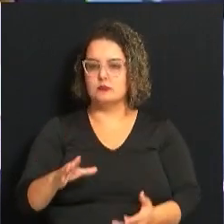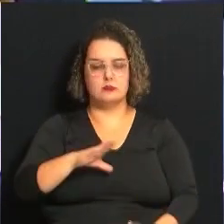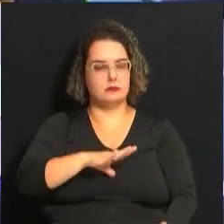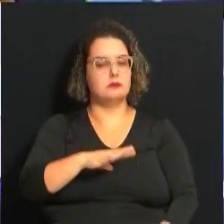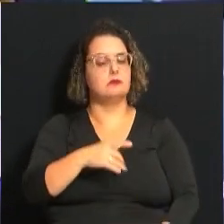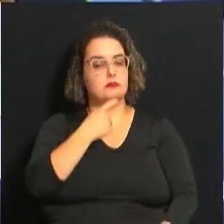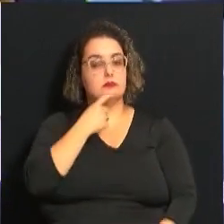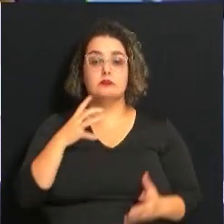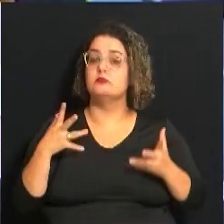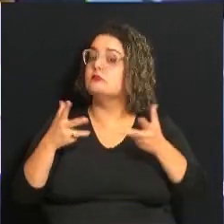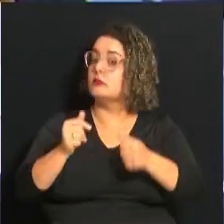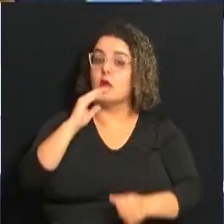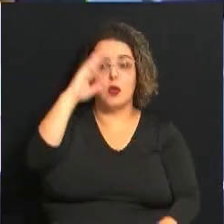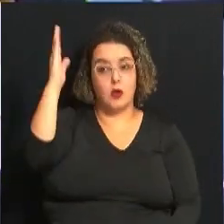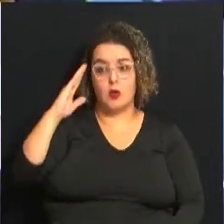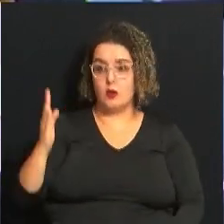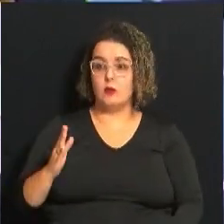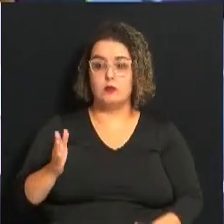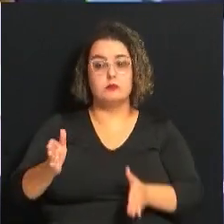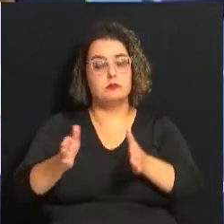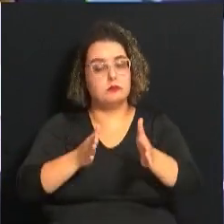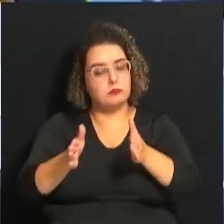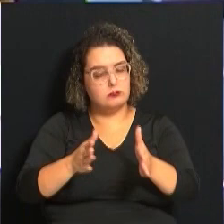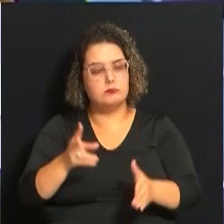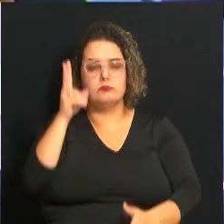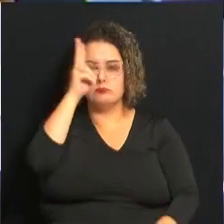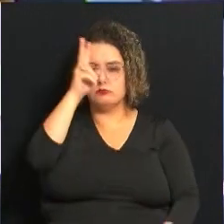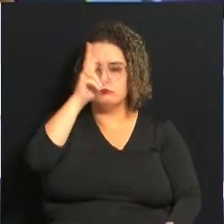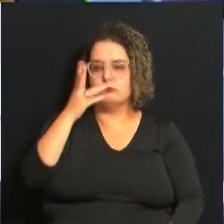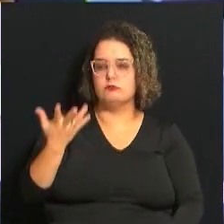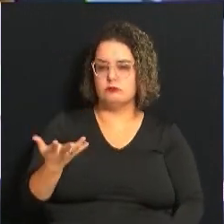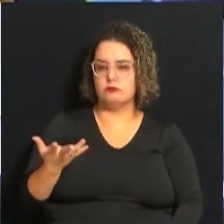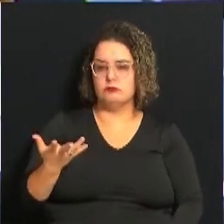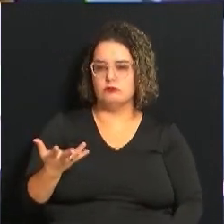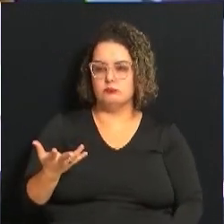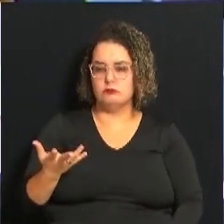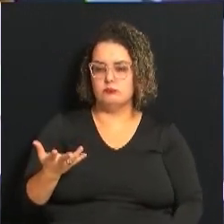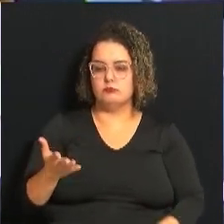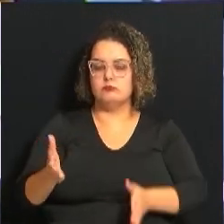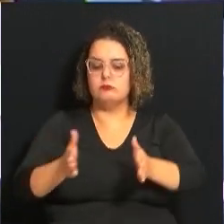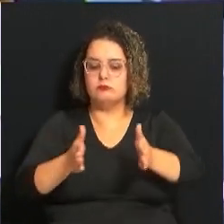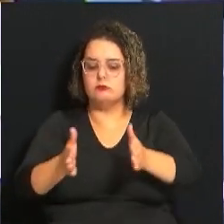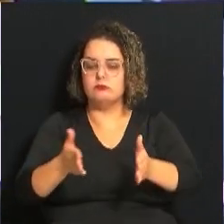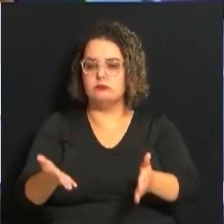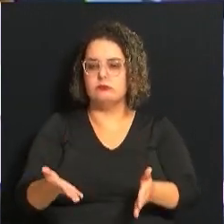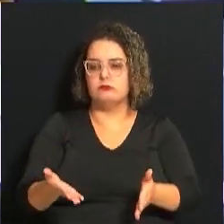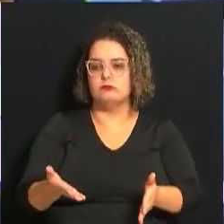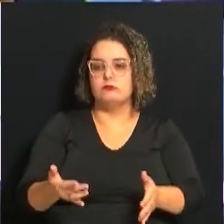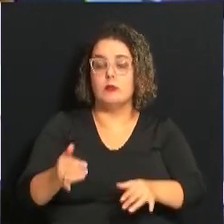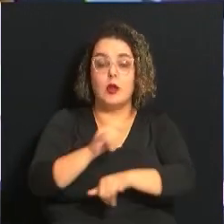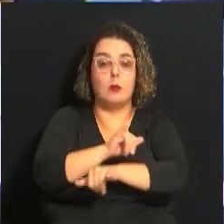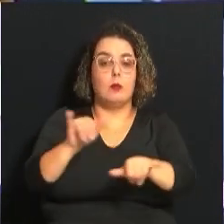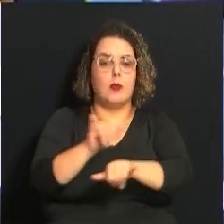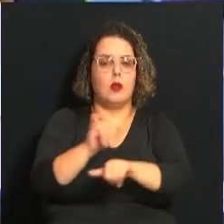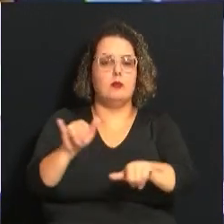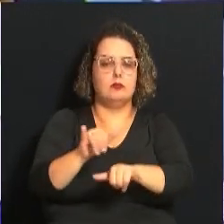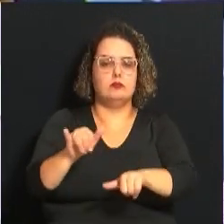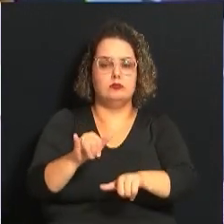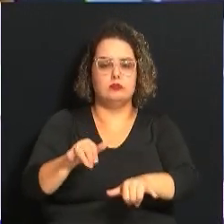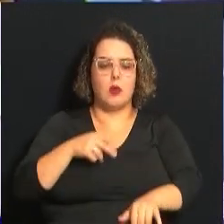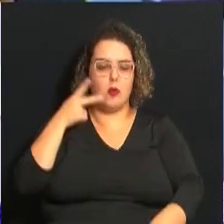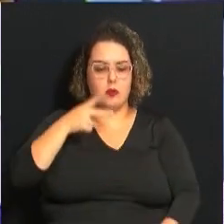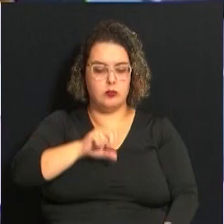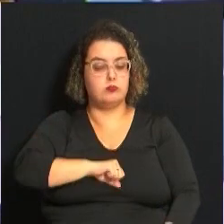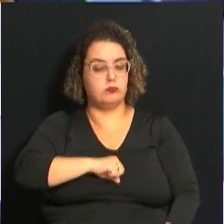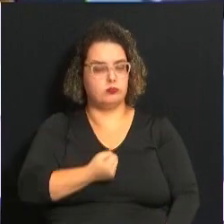todo o Brasil, tem passado por um momento histórico de muita divulgação da política do ódio, E a